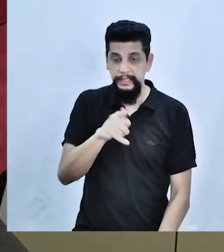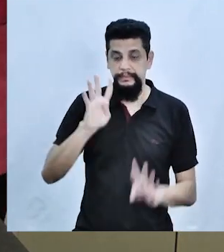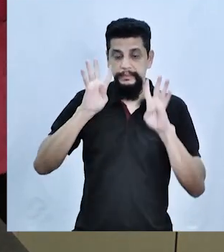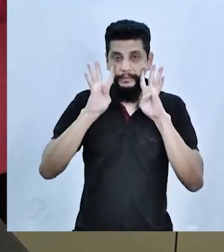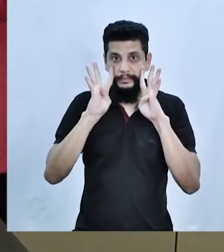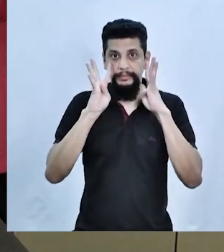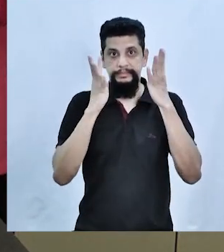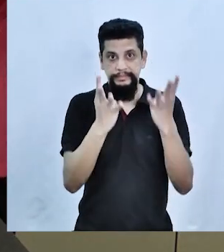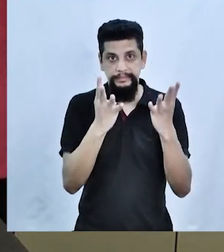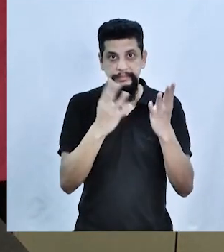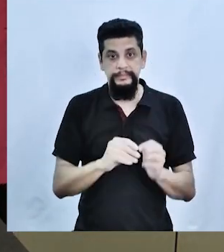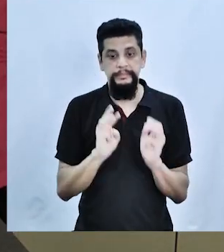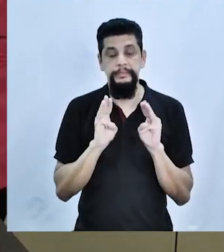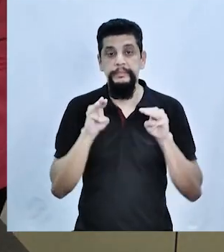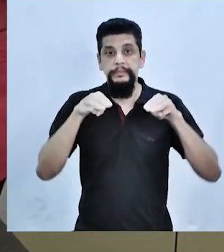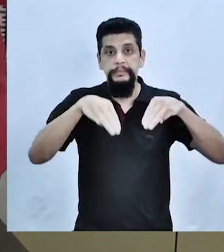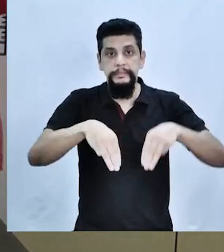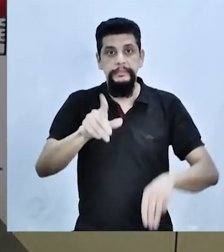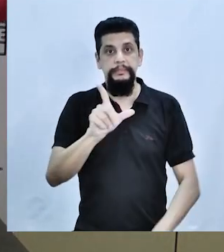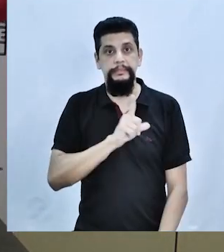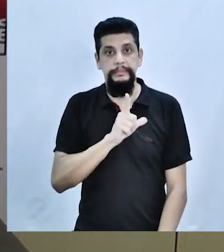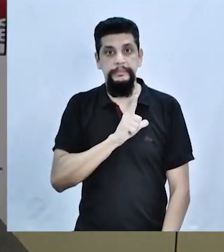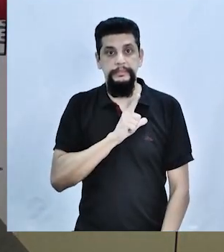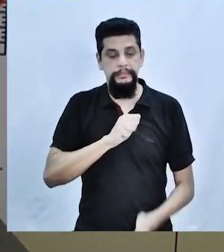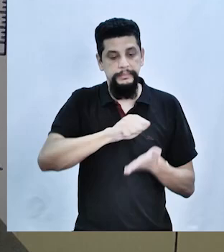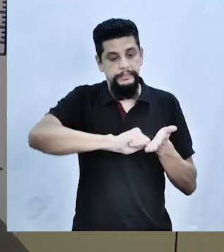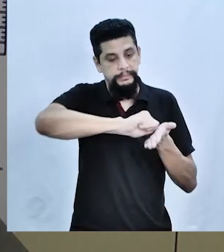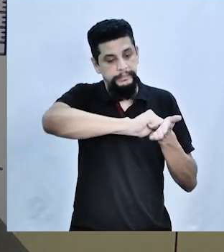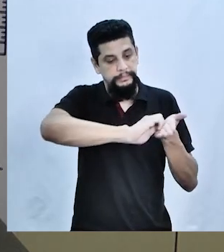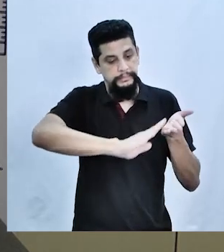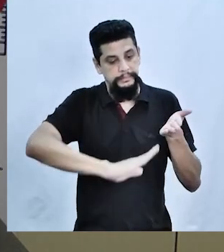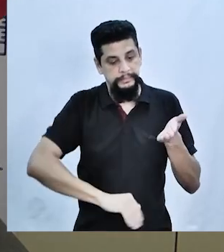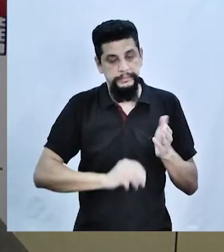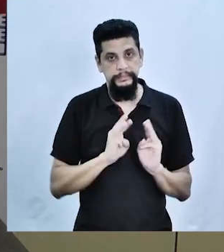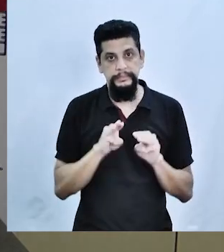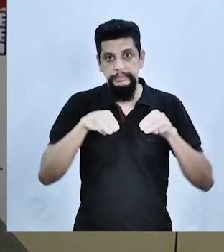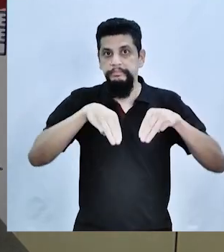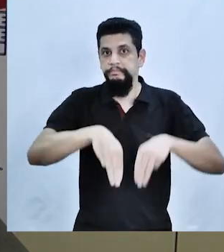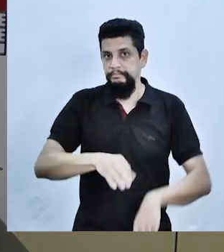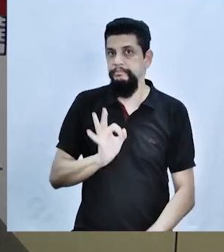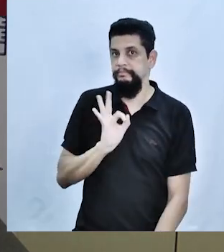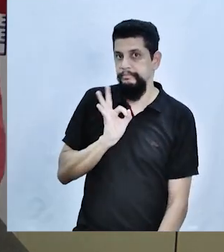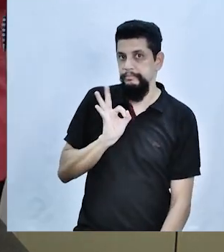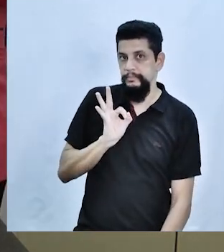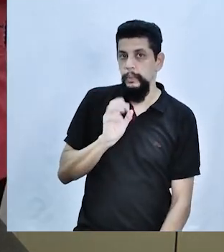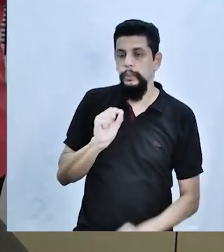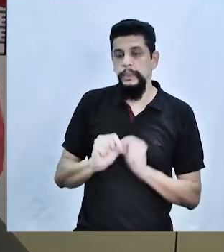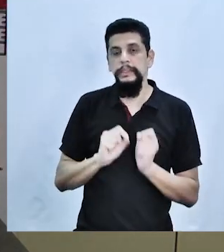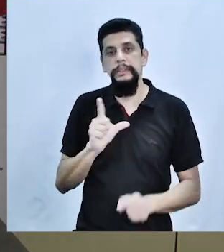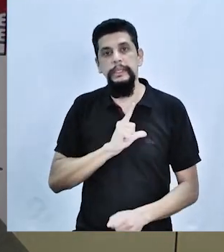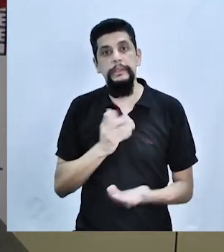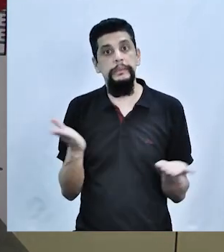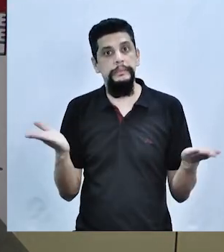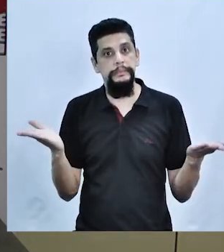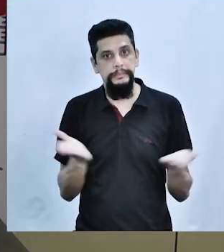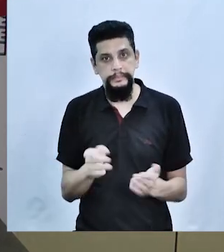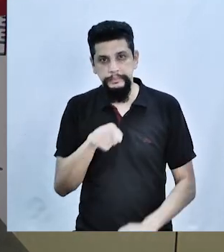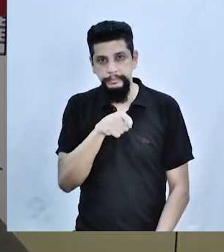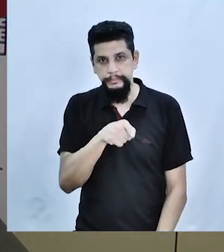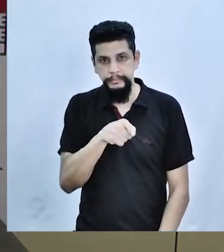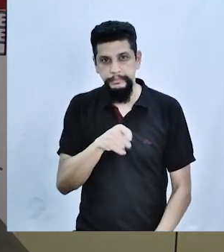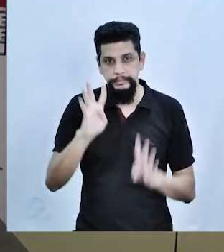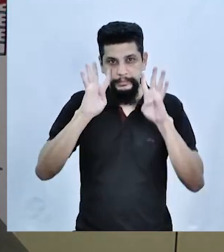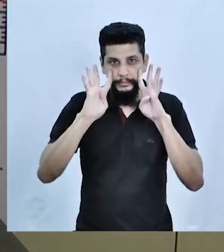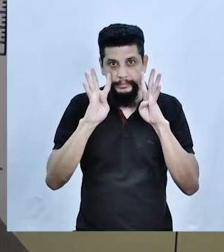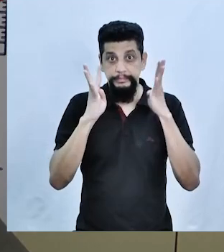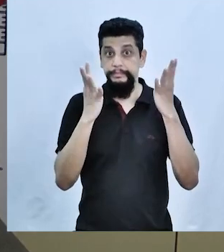ligados. E no final teremos a nossa tarefa final, né? Isso O que mesmo. será que nós teremos de tarefa hoje? Então fiquem